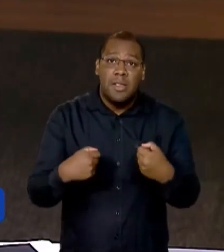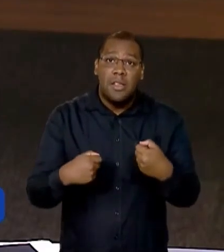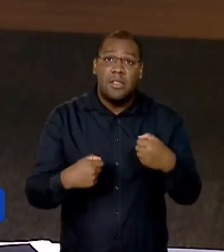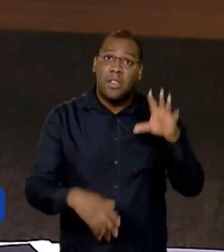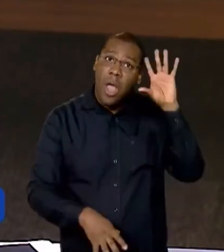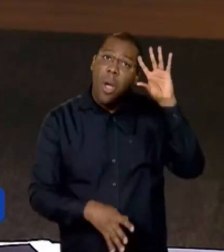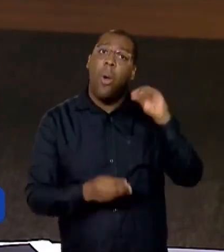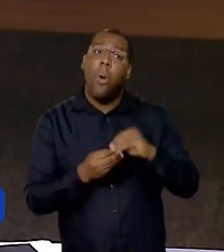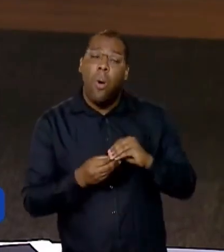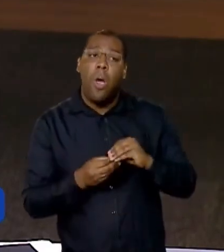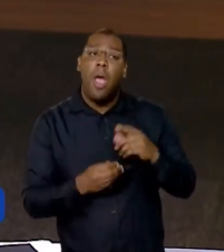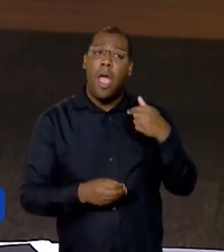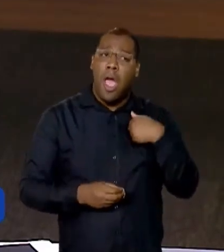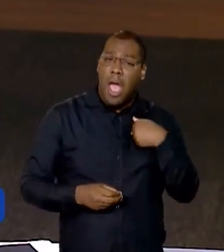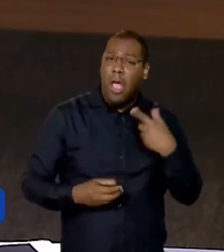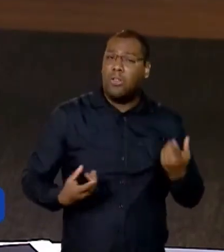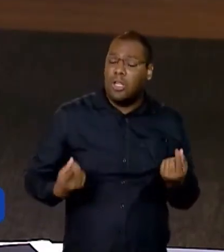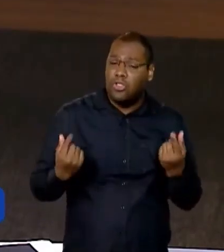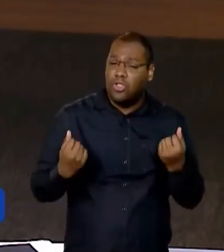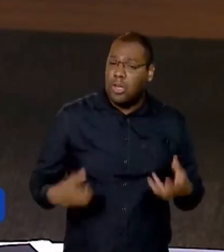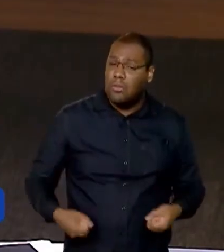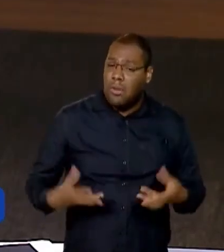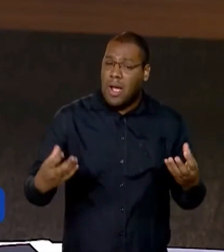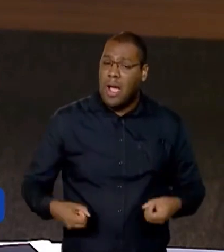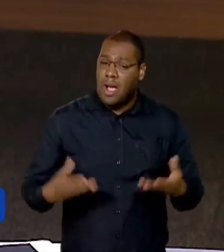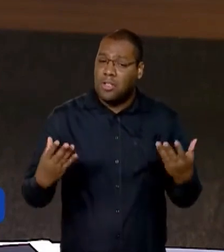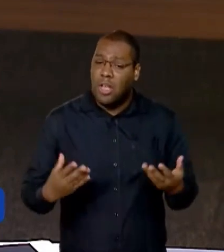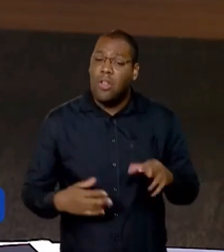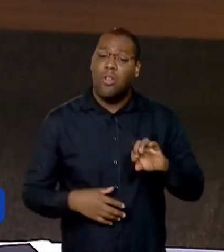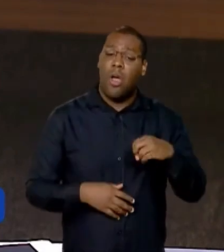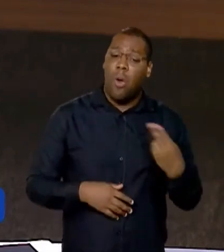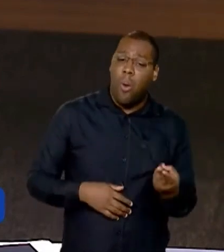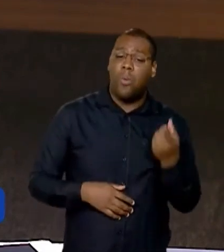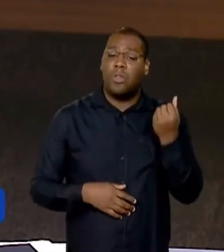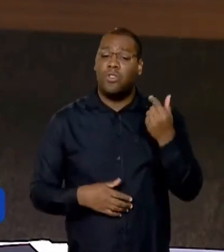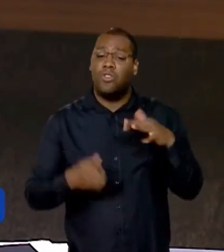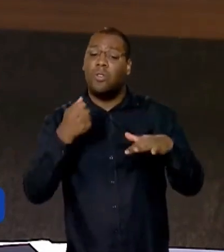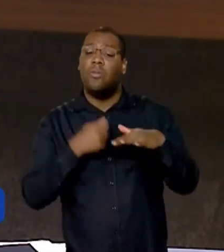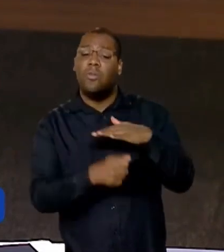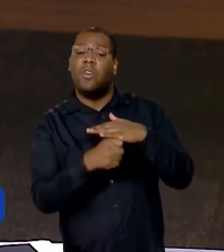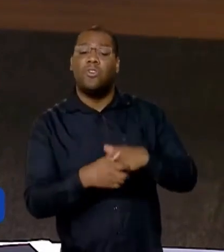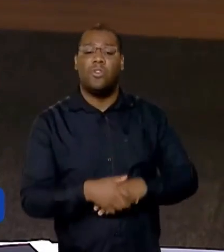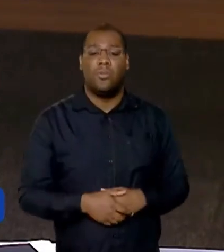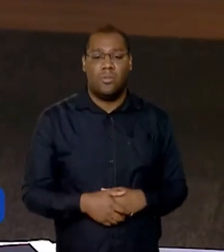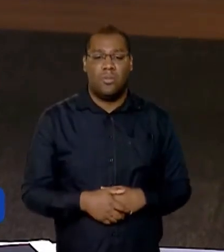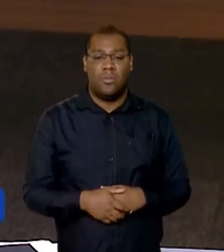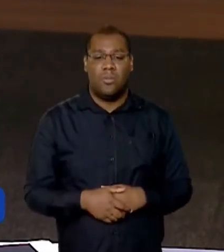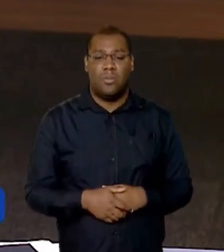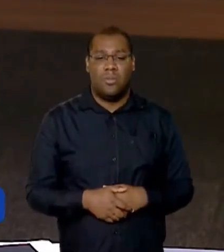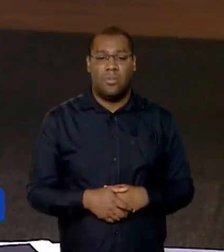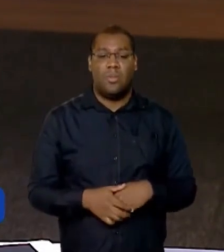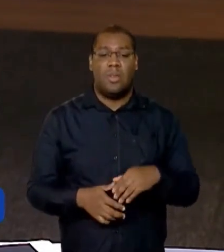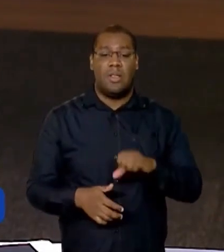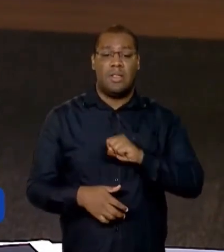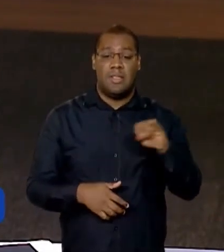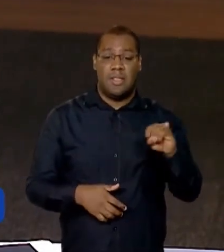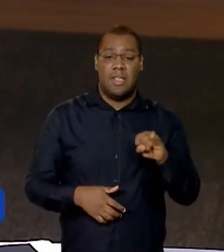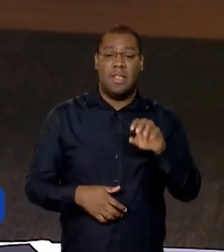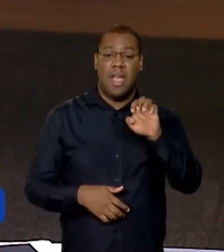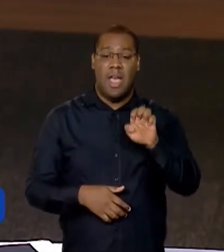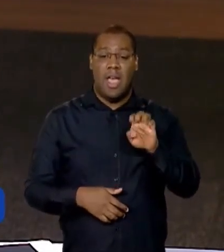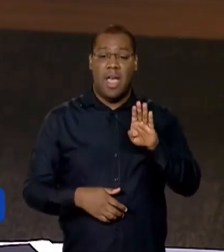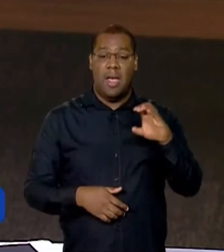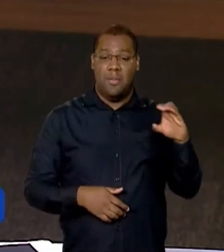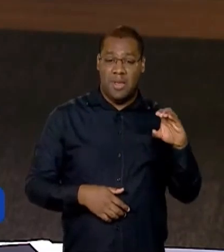sempre faço uma pergunta para provocar os meus com da empresa se a EBC deu o aumento de